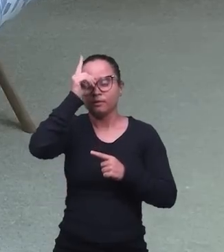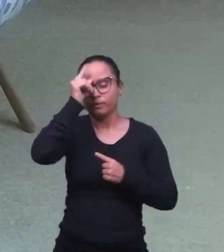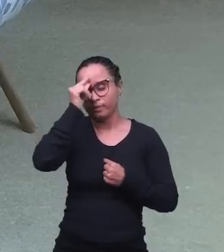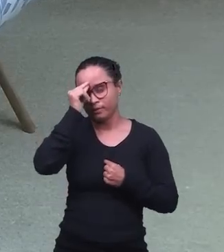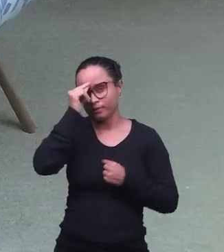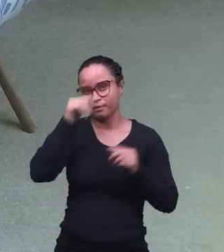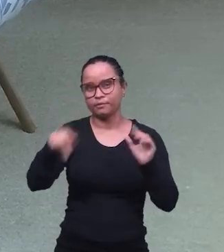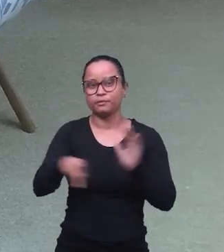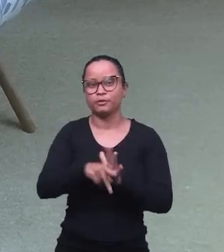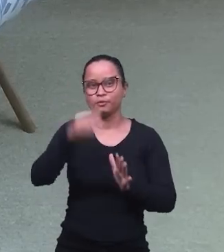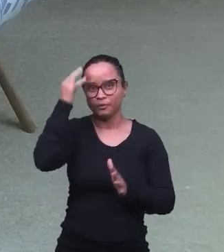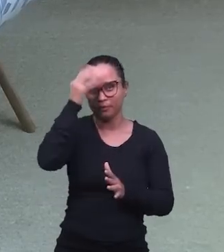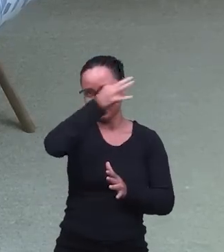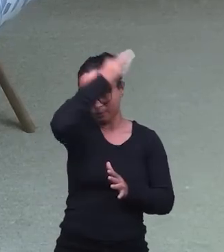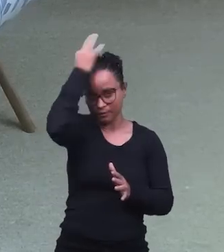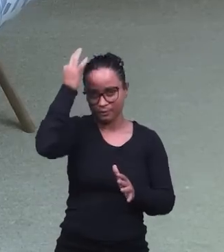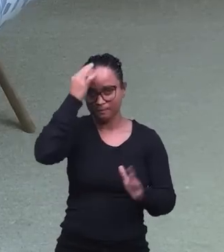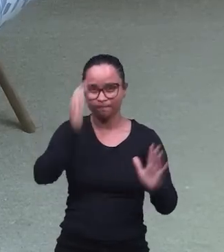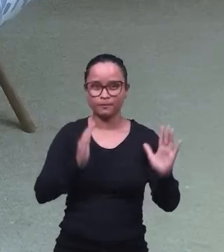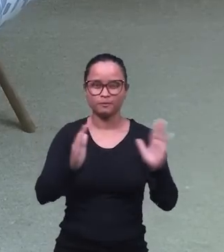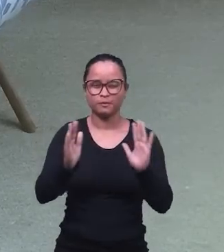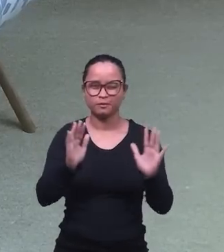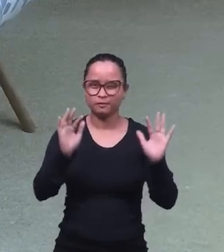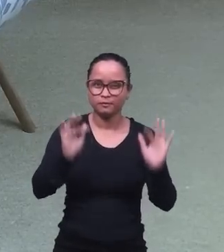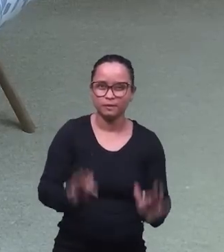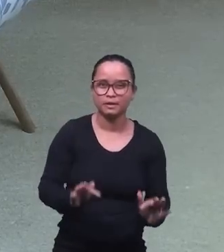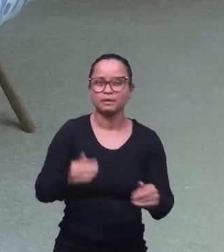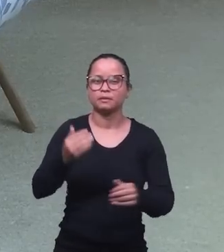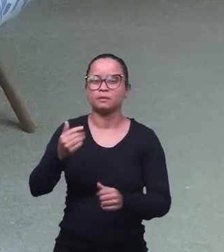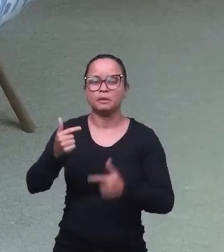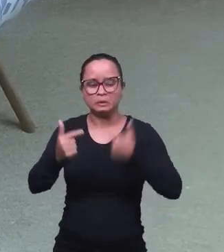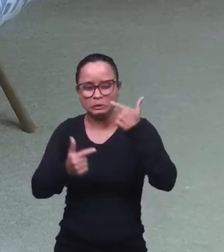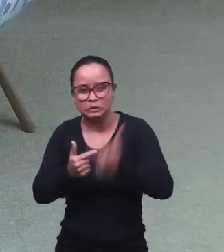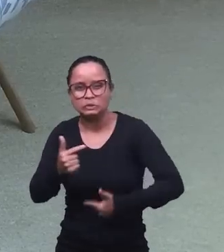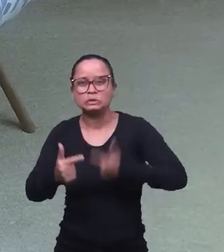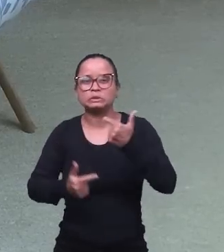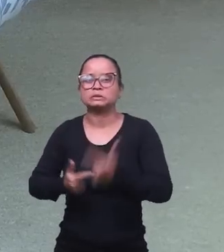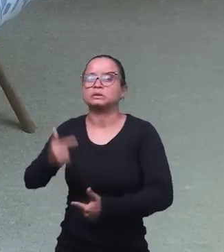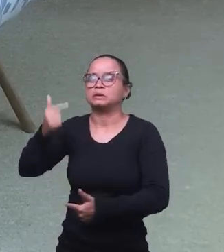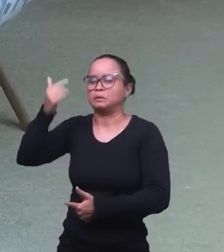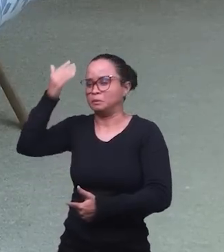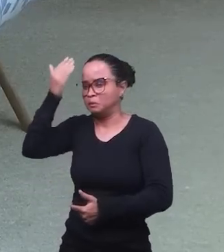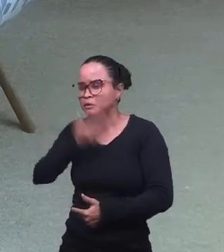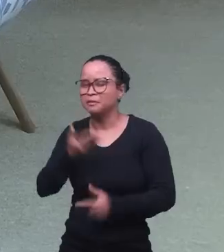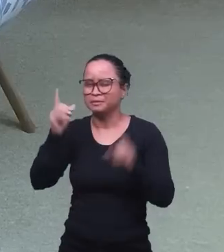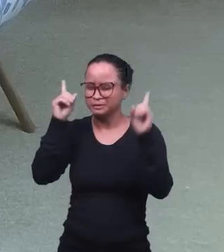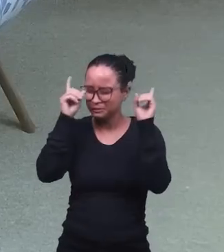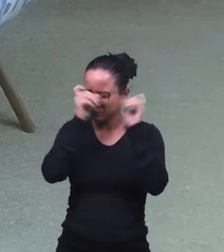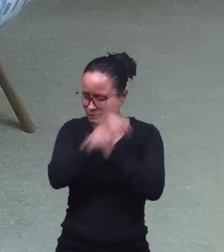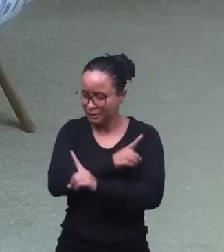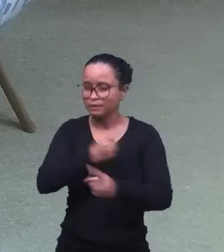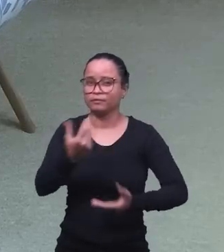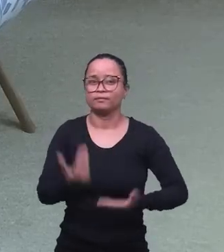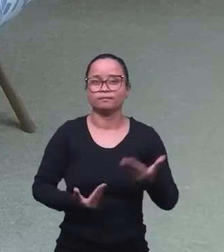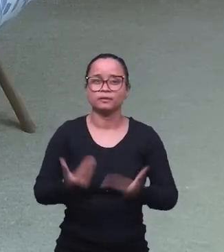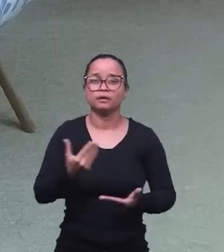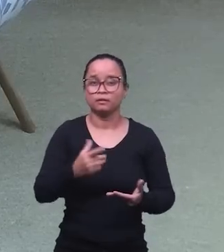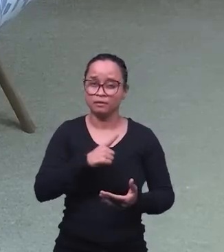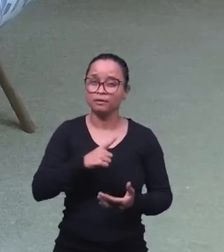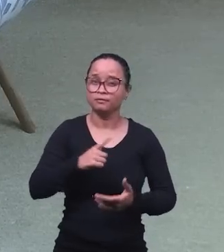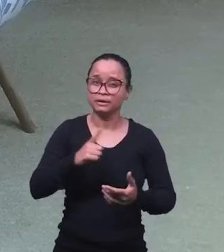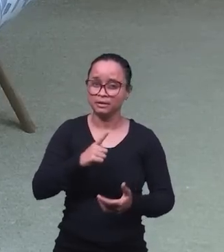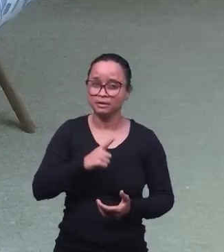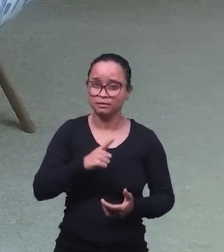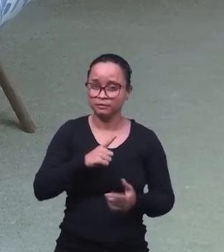do Espírito Santo. E nesta última hora, pelas lutas, pelas provas, pelas dificuldades, né, que a igreja ela passa por isso